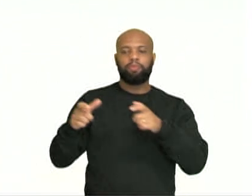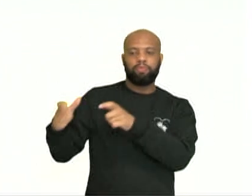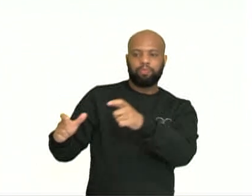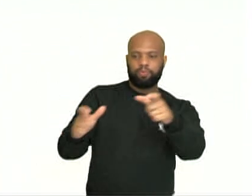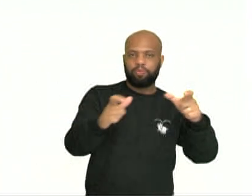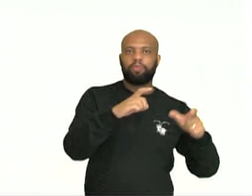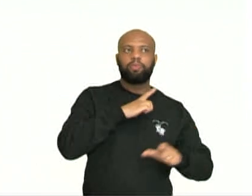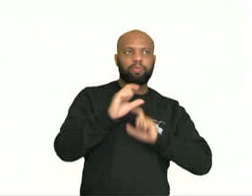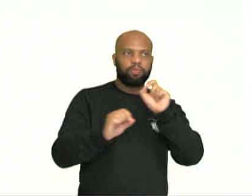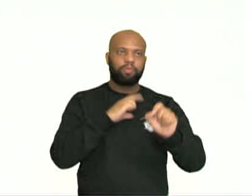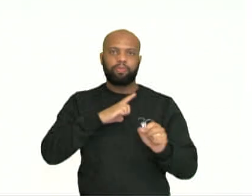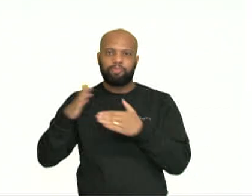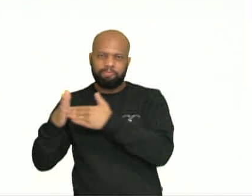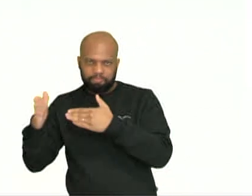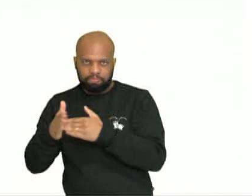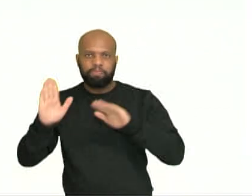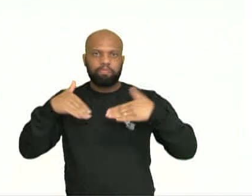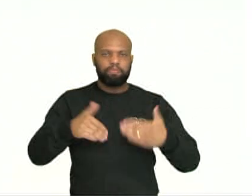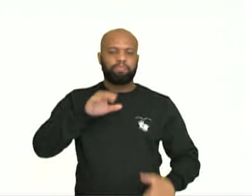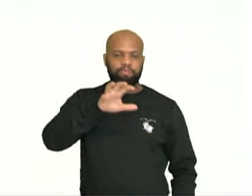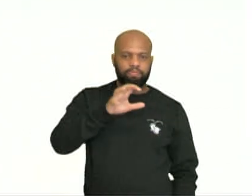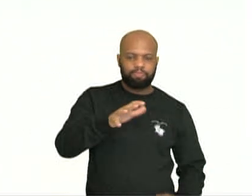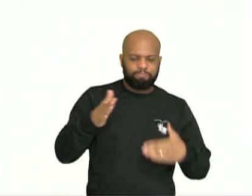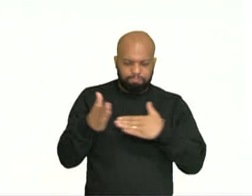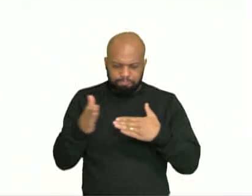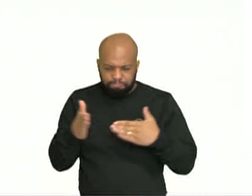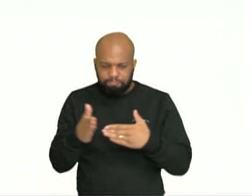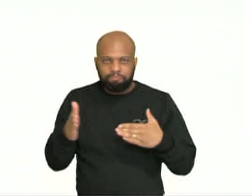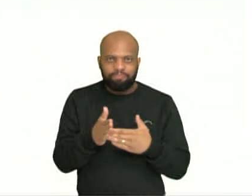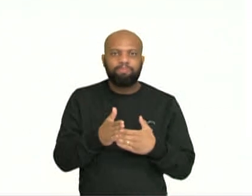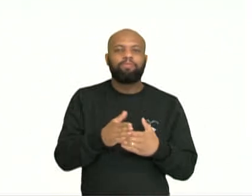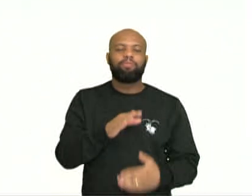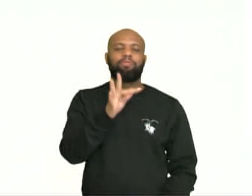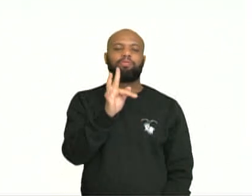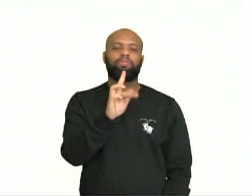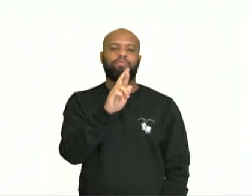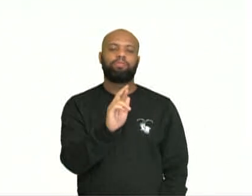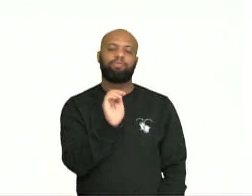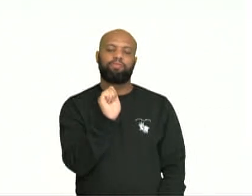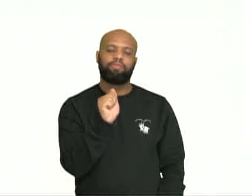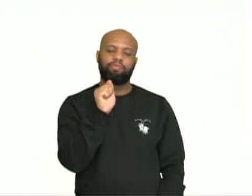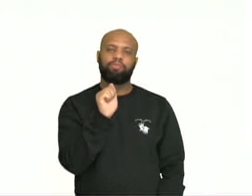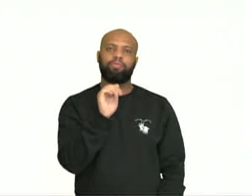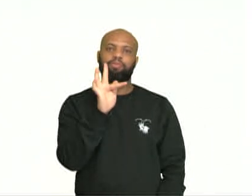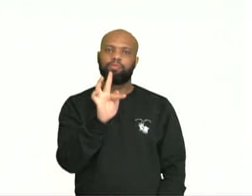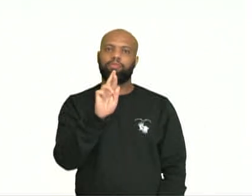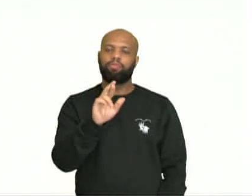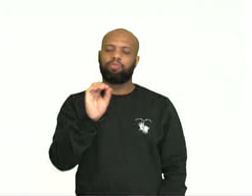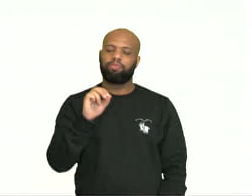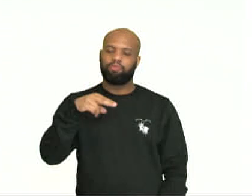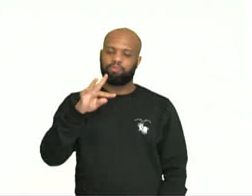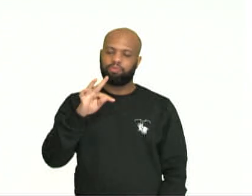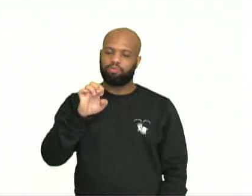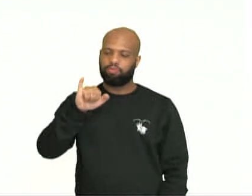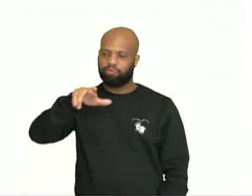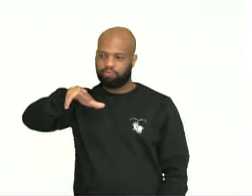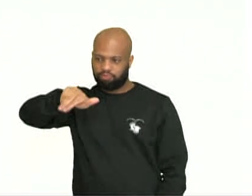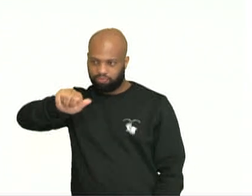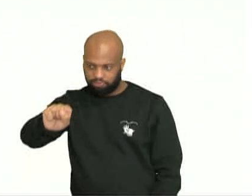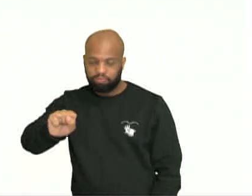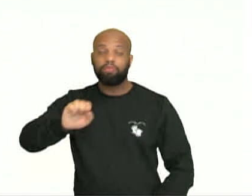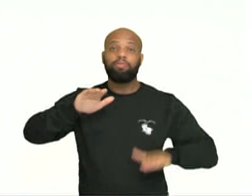por fronteiras. Essas fronteiras, de acordo com a região, são organizadas